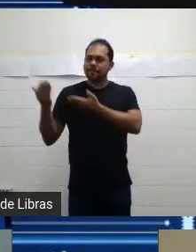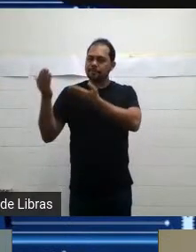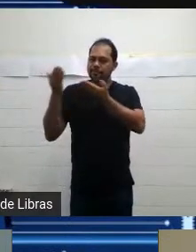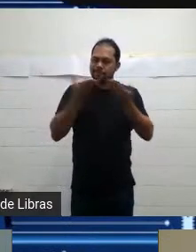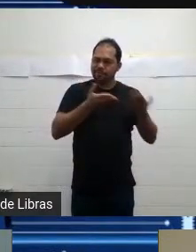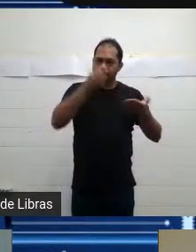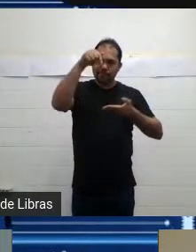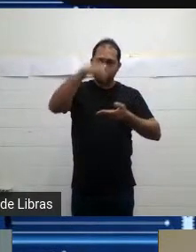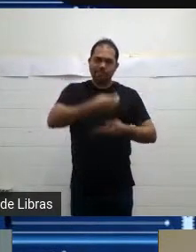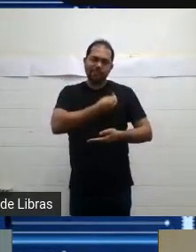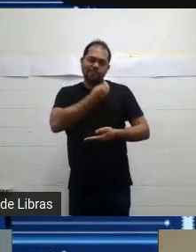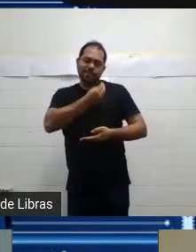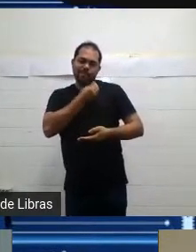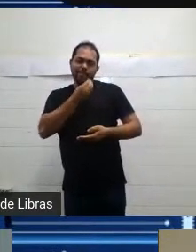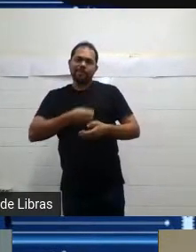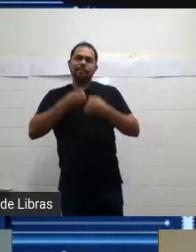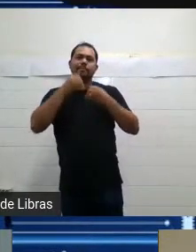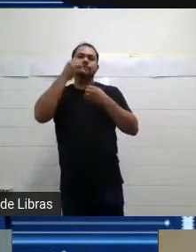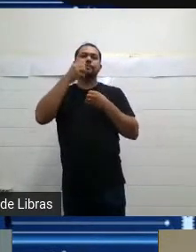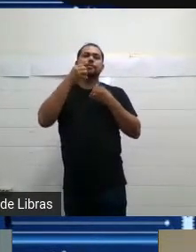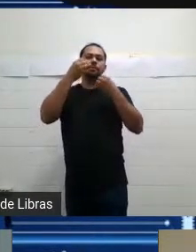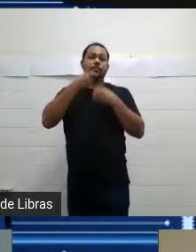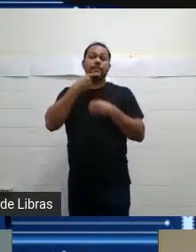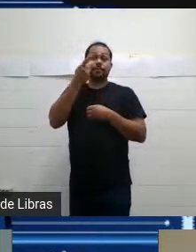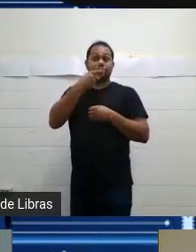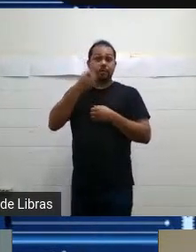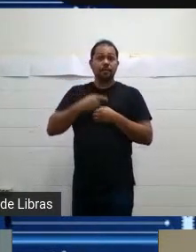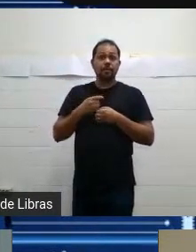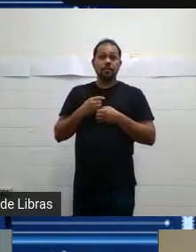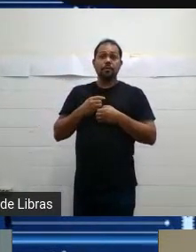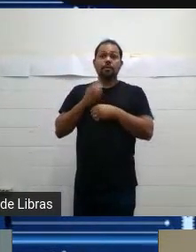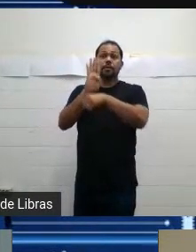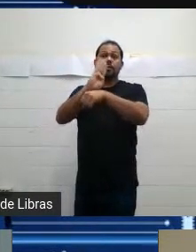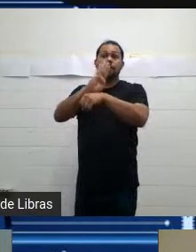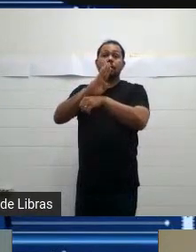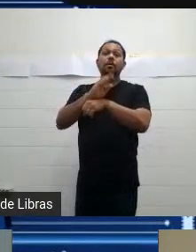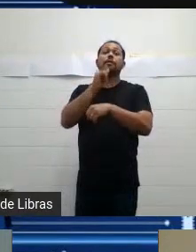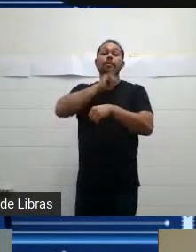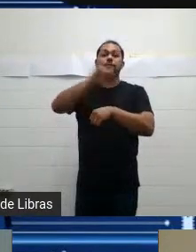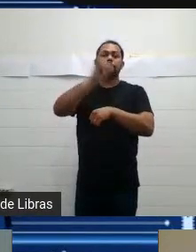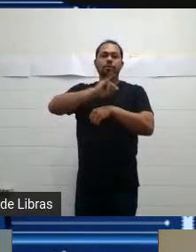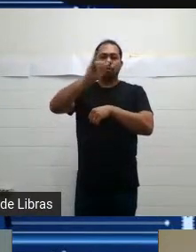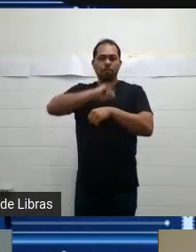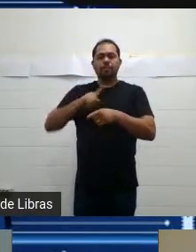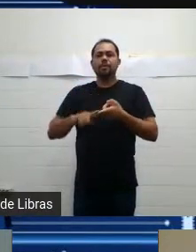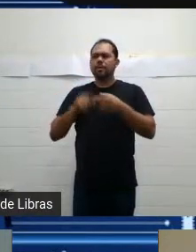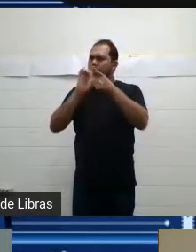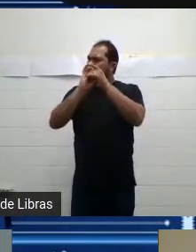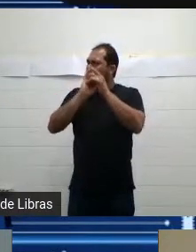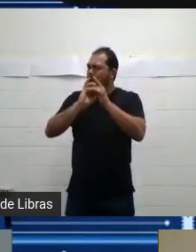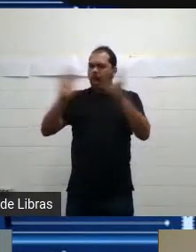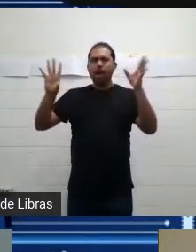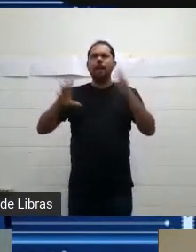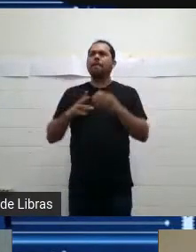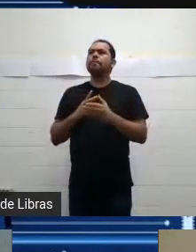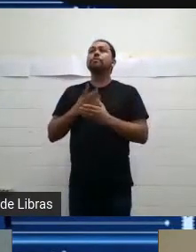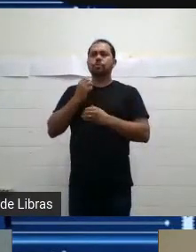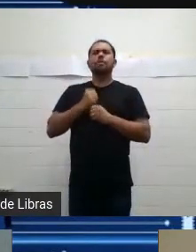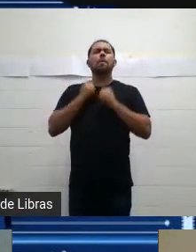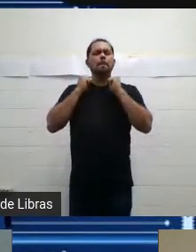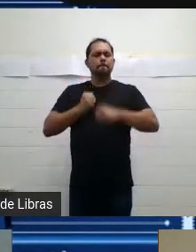né? Dizer que o documentário ele está disponível na plataforma da Educapes para download,